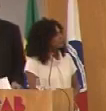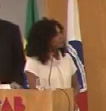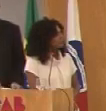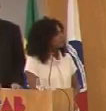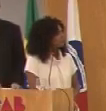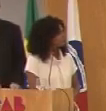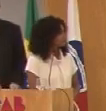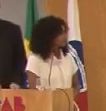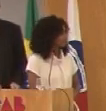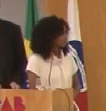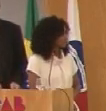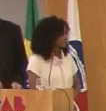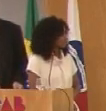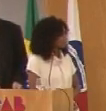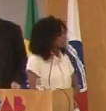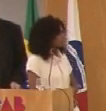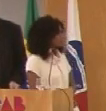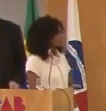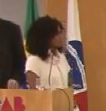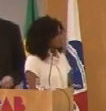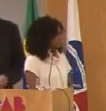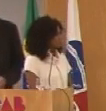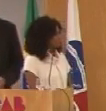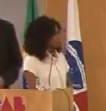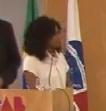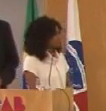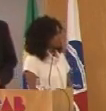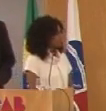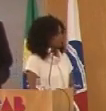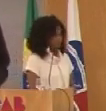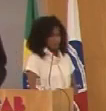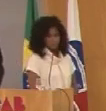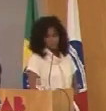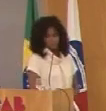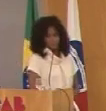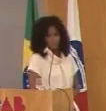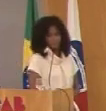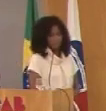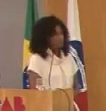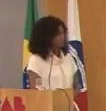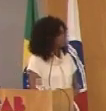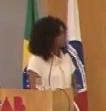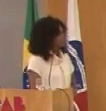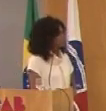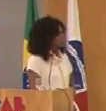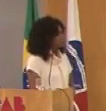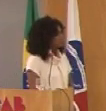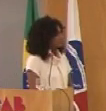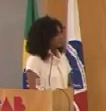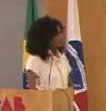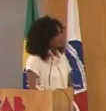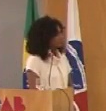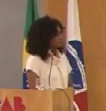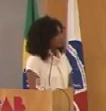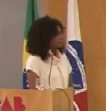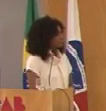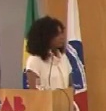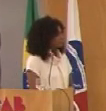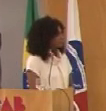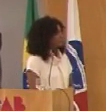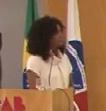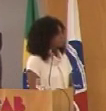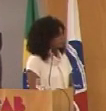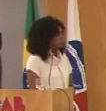presidente da Academia Brasileira de Ciências, nós estamos iniciando o registro de um êxodo de